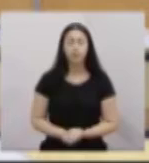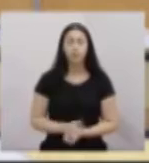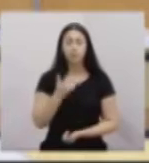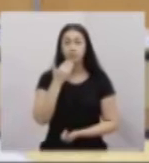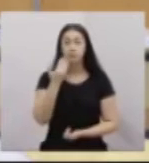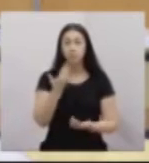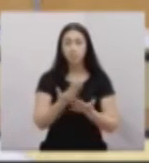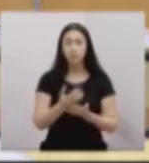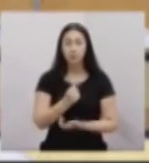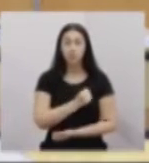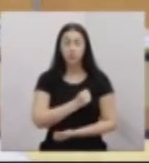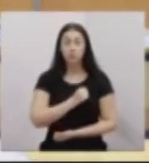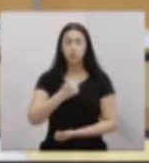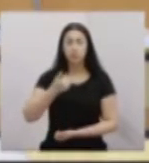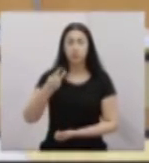Requerimento